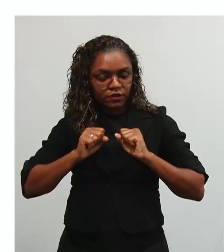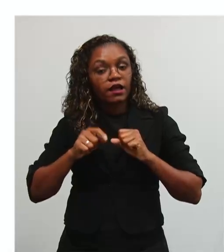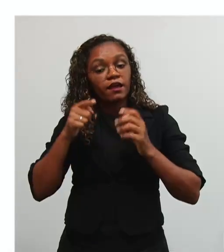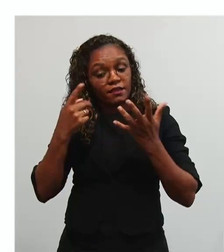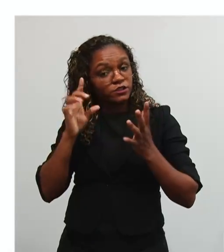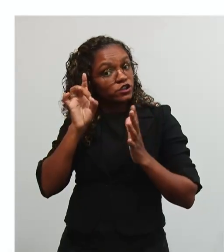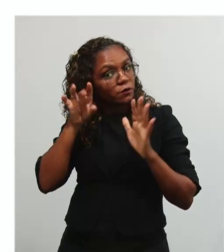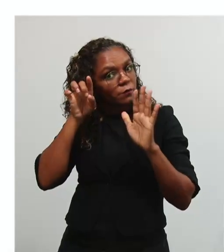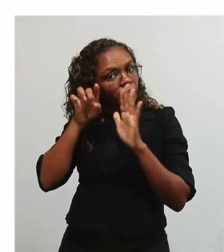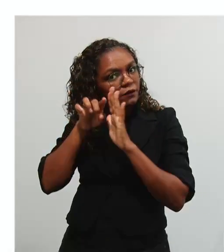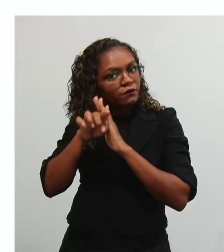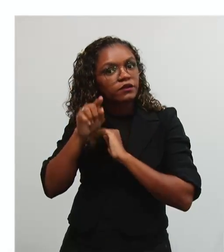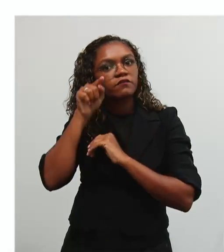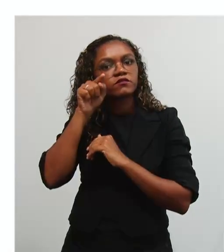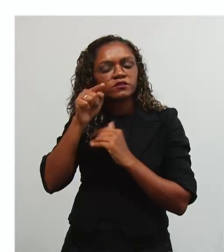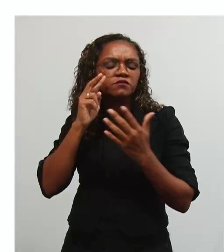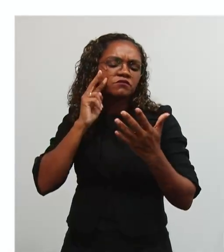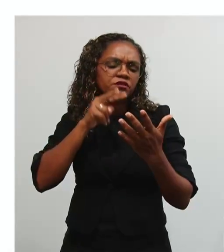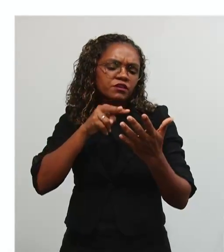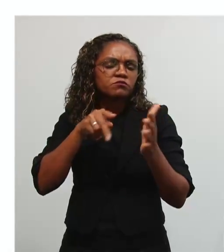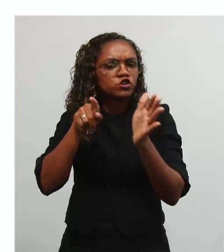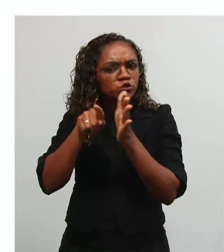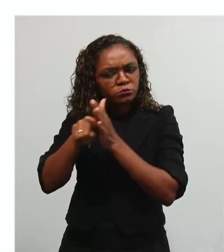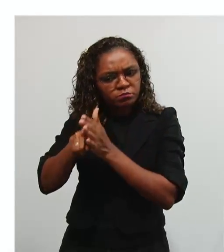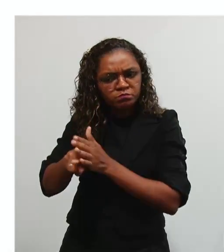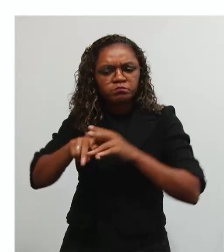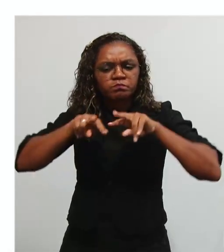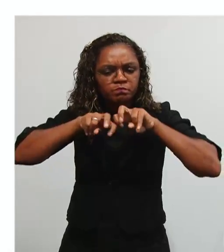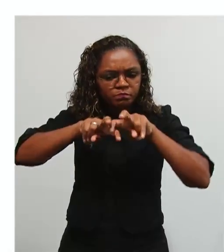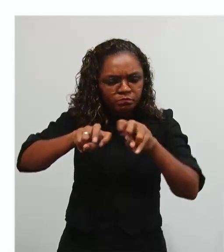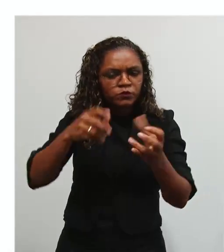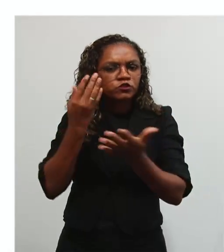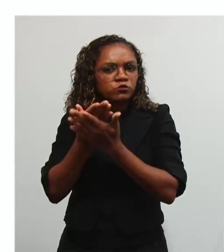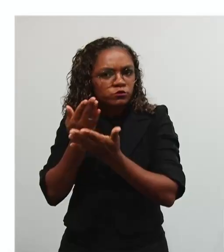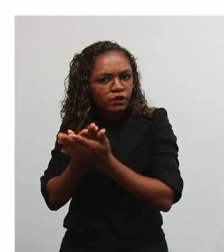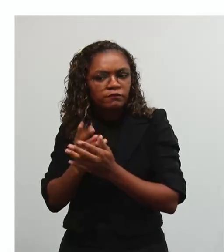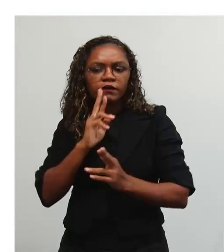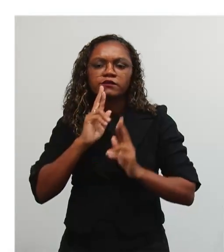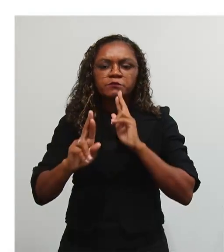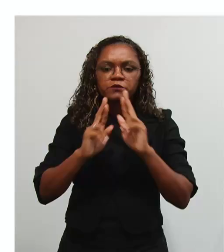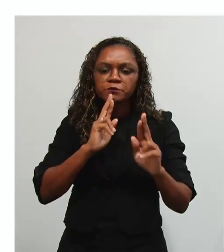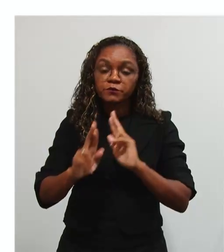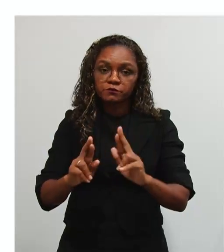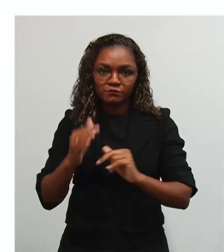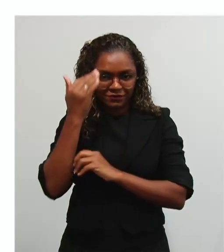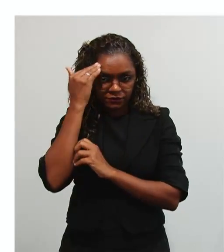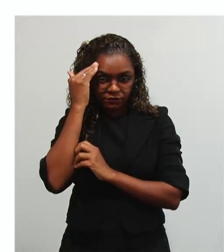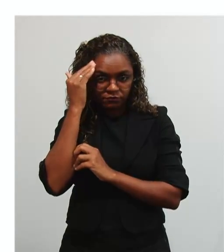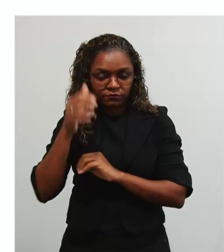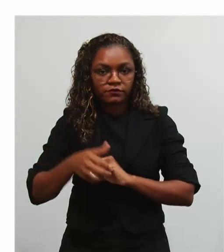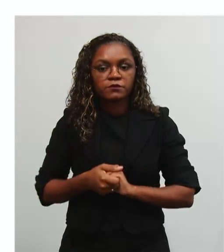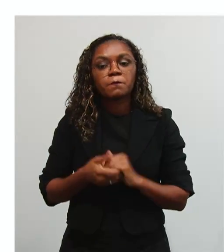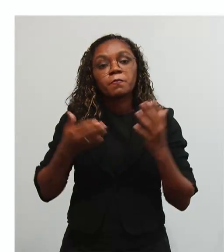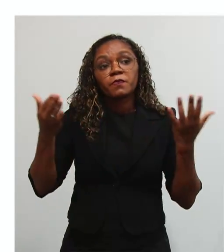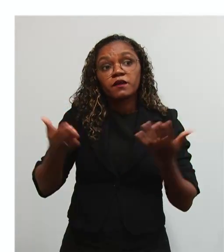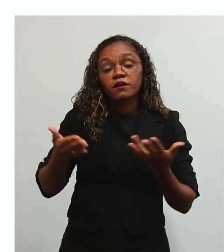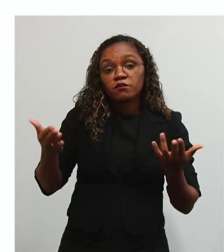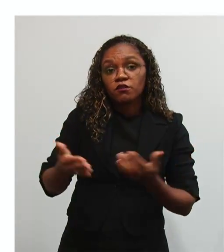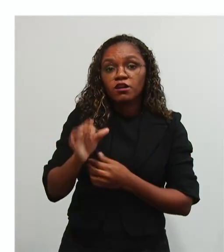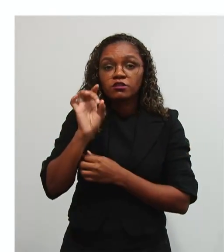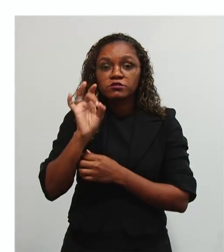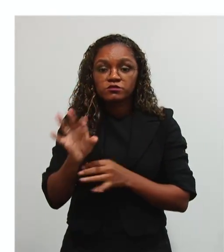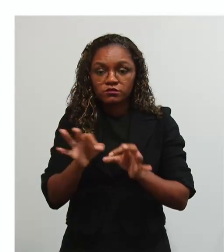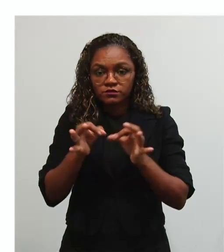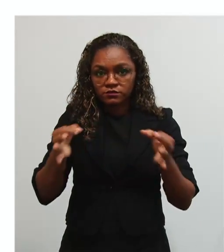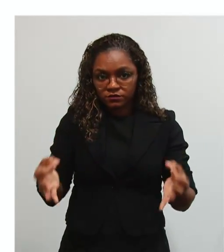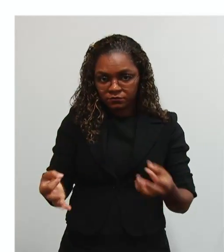responder. Então, esses são alguns exemplos de temas e problemas. E era isso para nossa